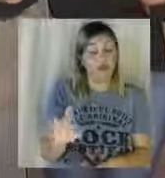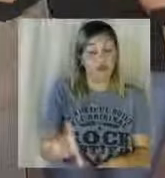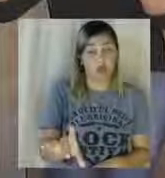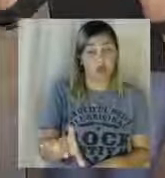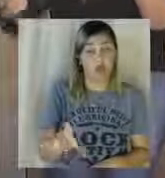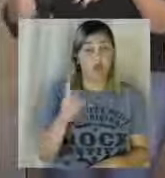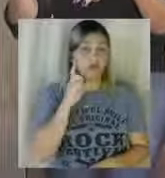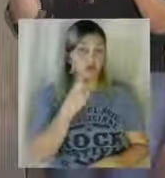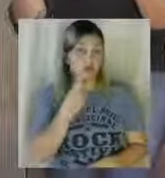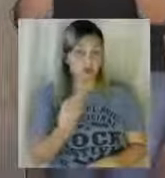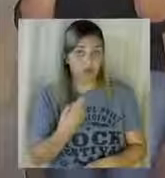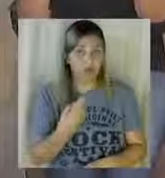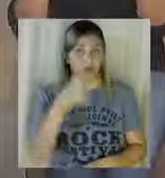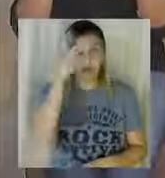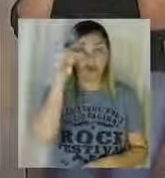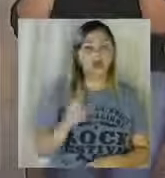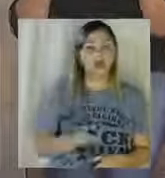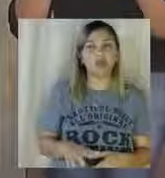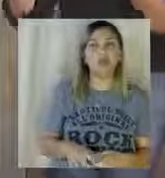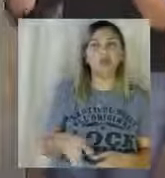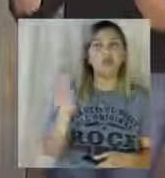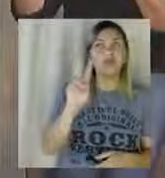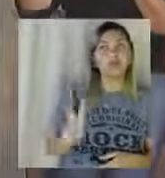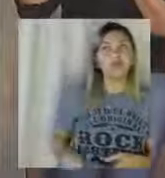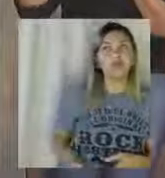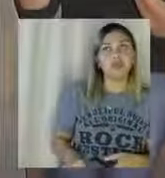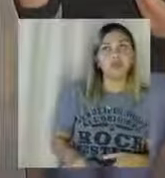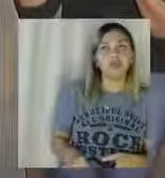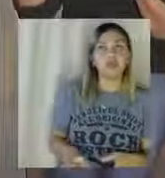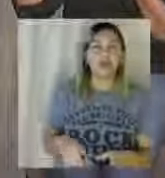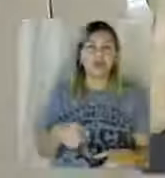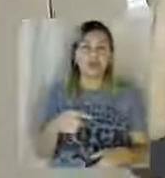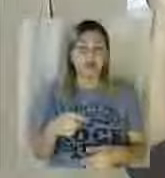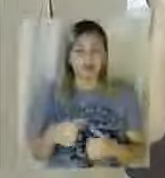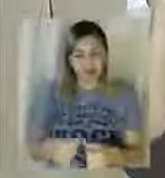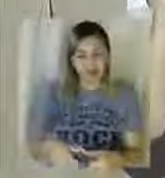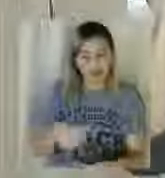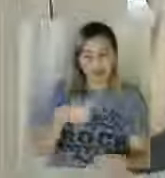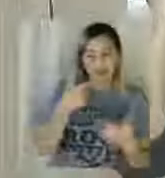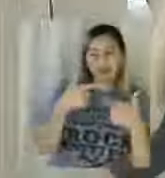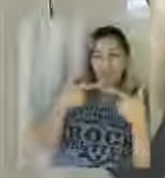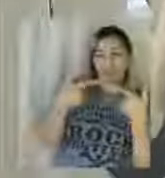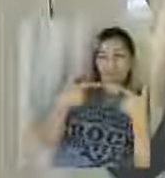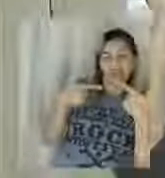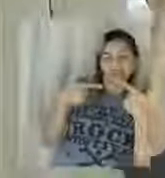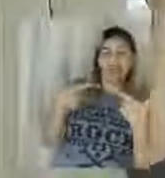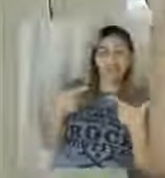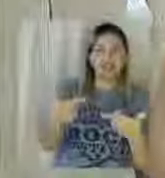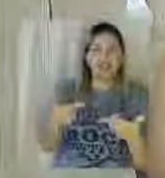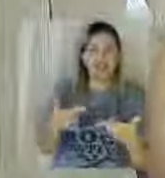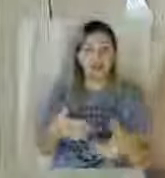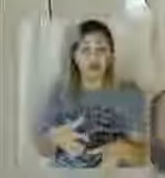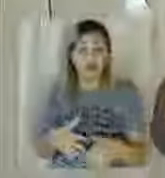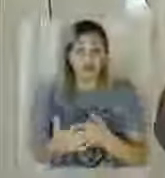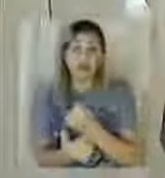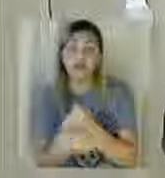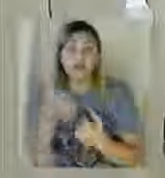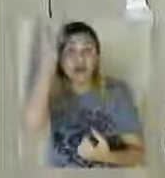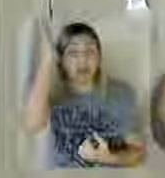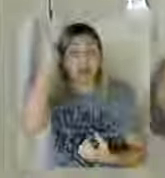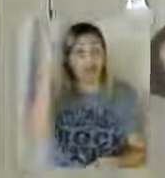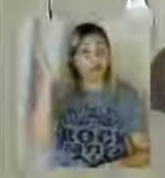E as pessoas, às vezes, ficavam rindo de mim, mangando, zombando, me chamando de